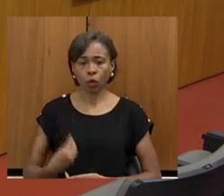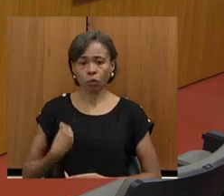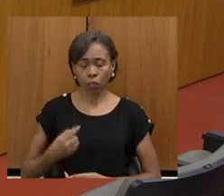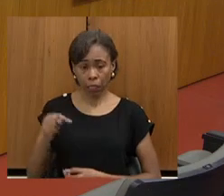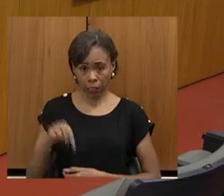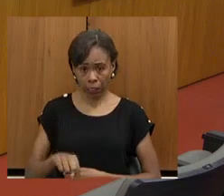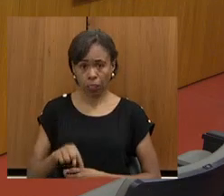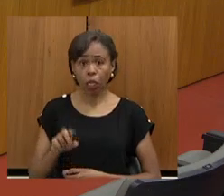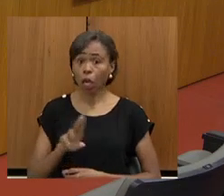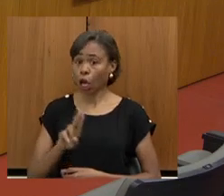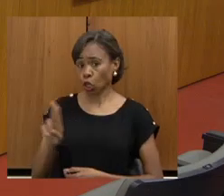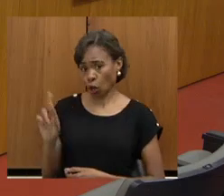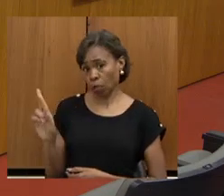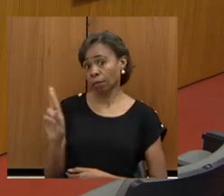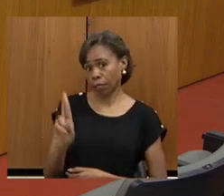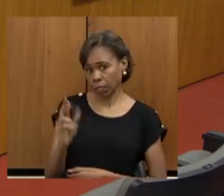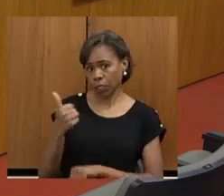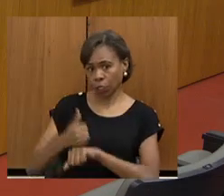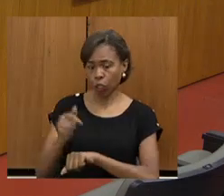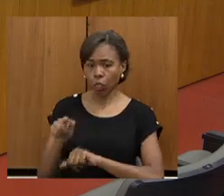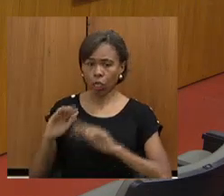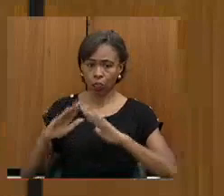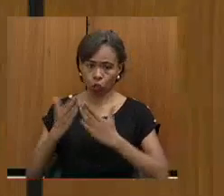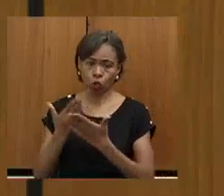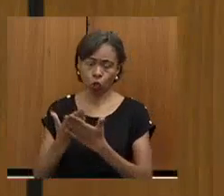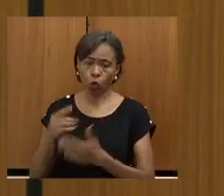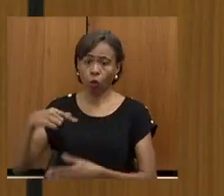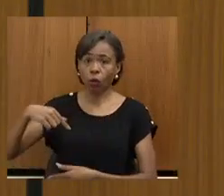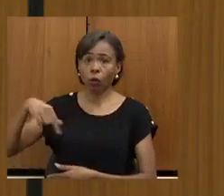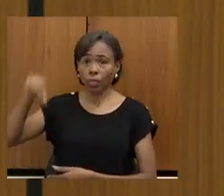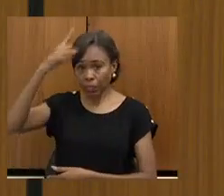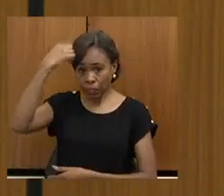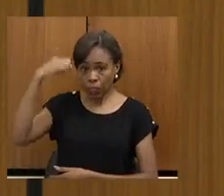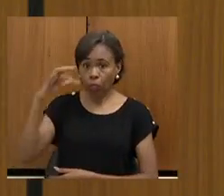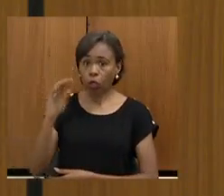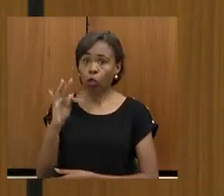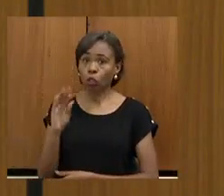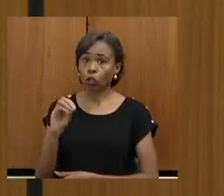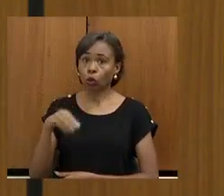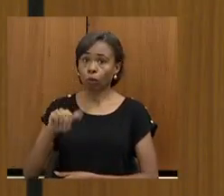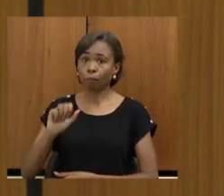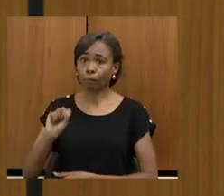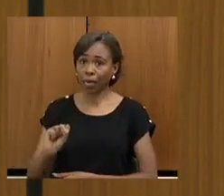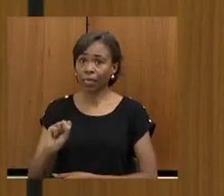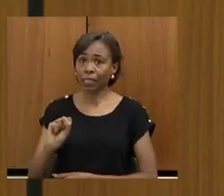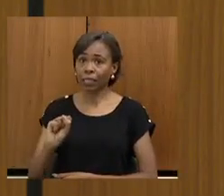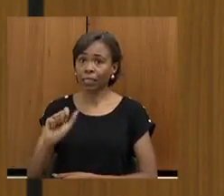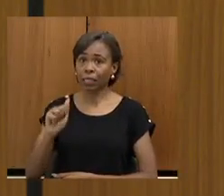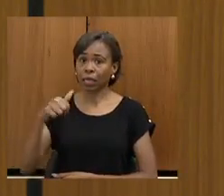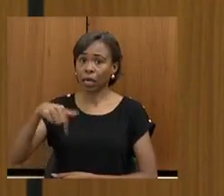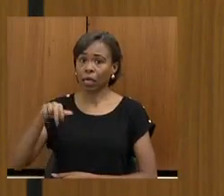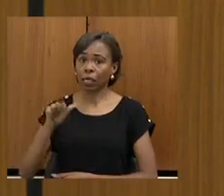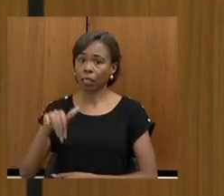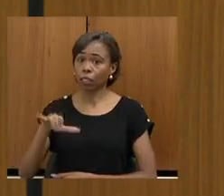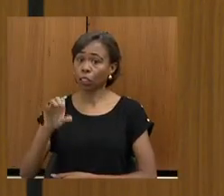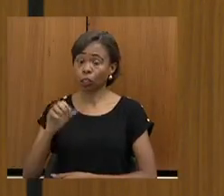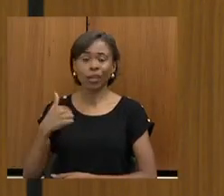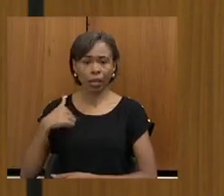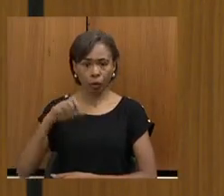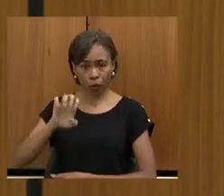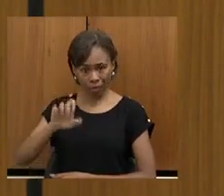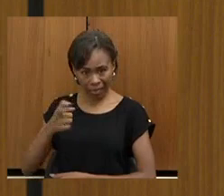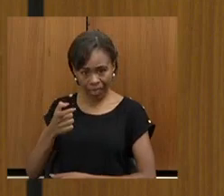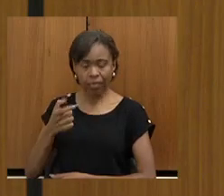em nome da escola São Tomás de Aquino, em eu sou uma ex-aluna. Tive o prazer de